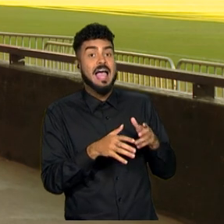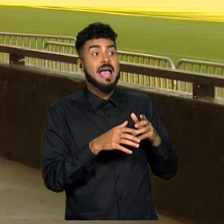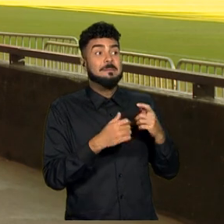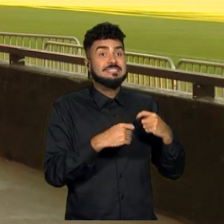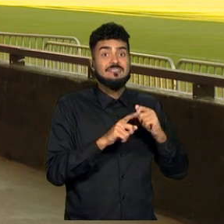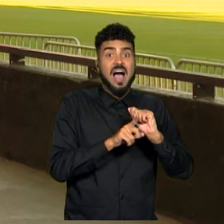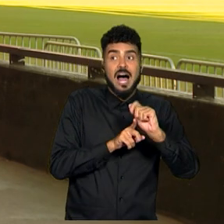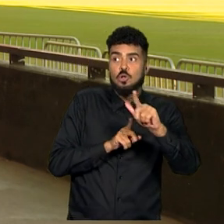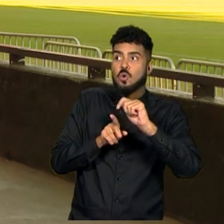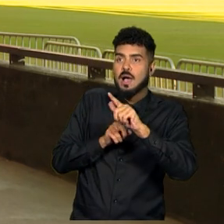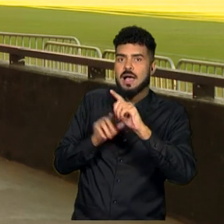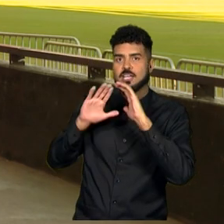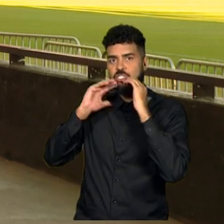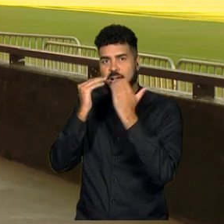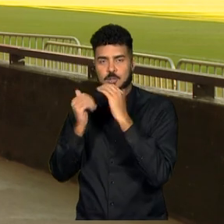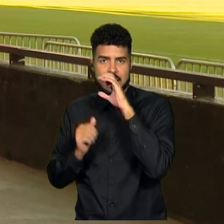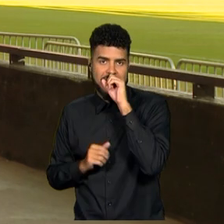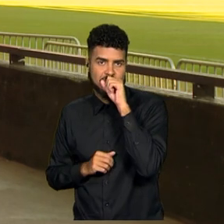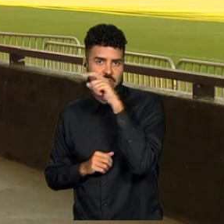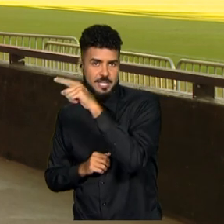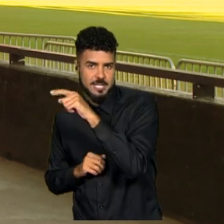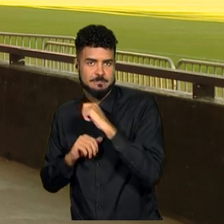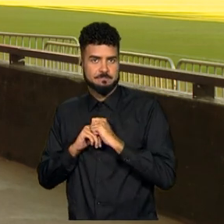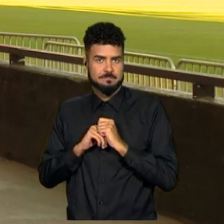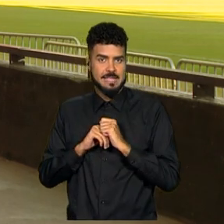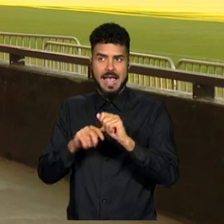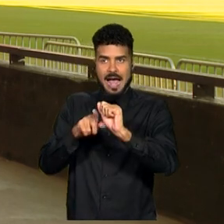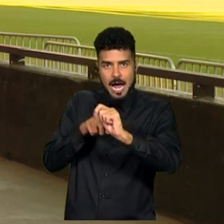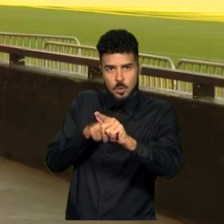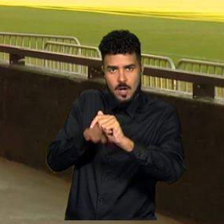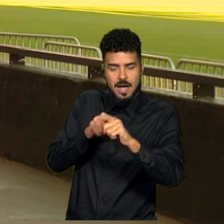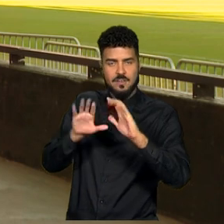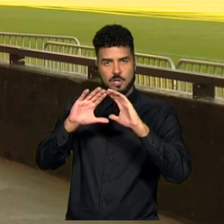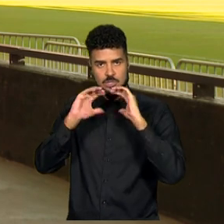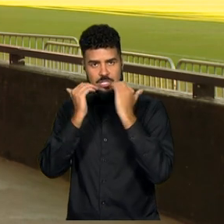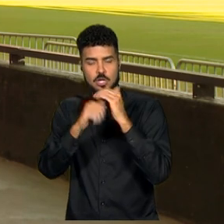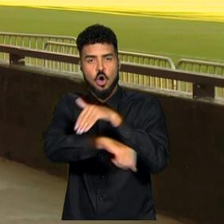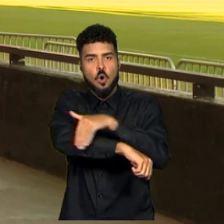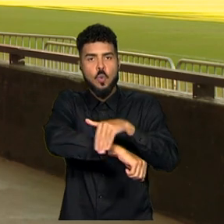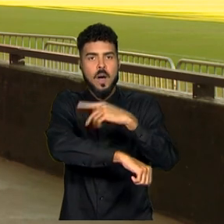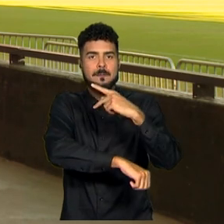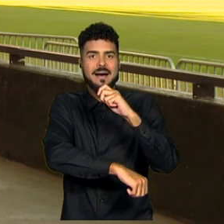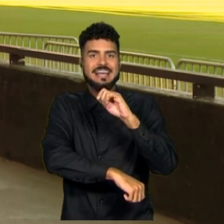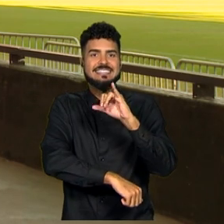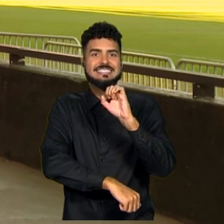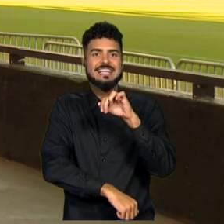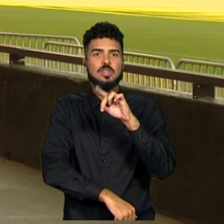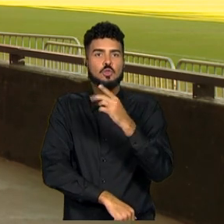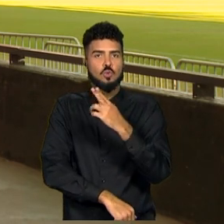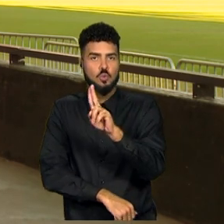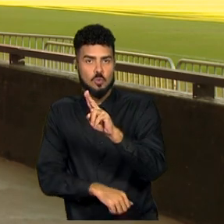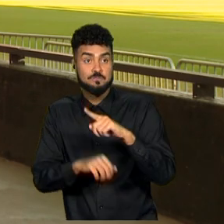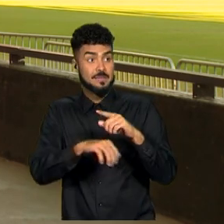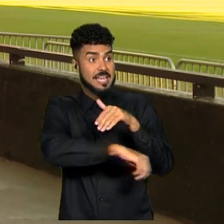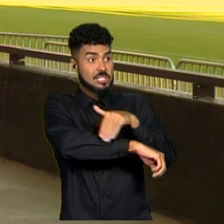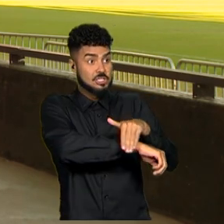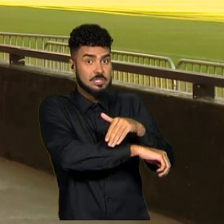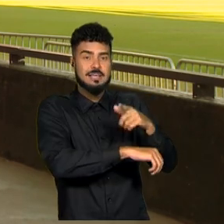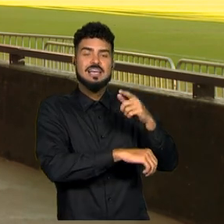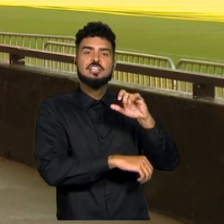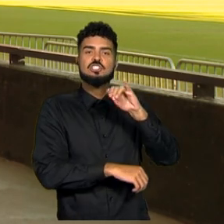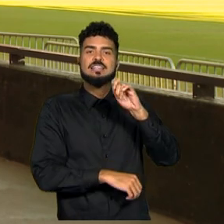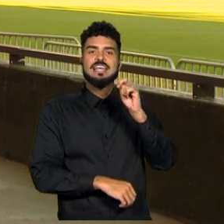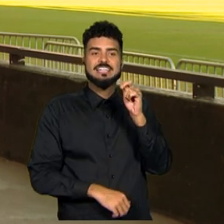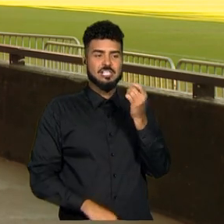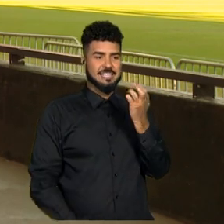tinha que alugar o estádio de Laranjeiras, o estádio da Rua Paissandu, o estádio General Severiano. O